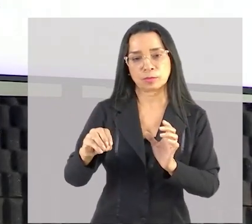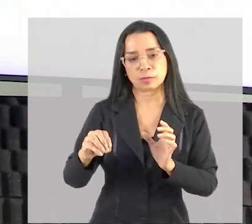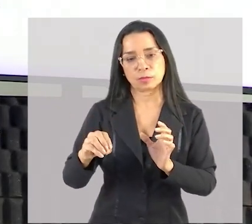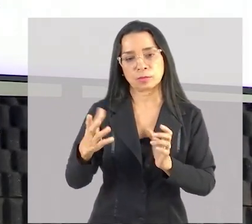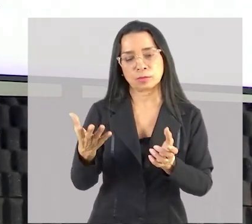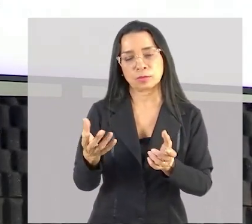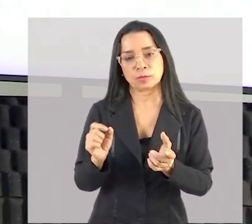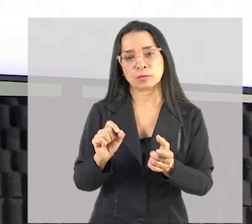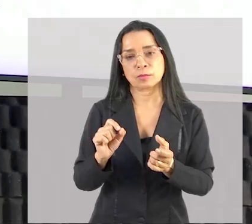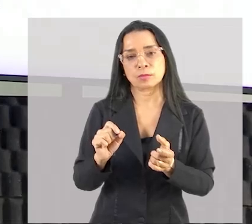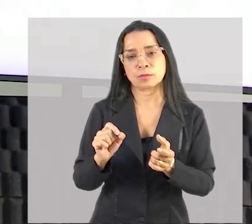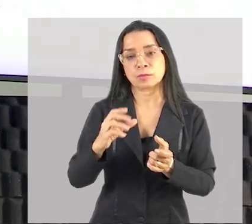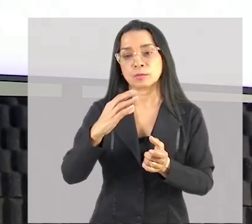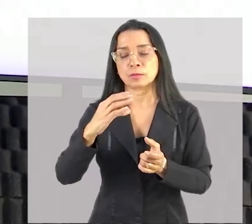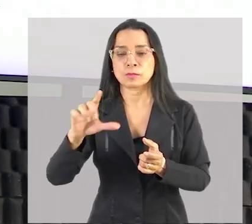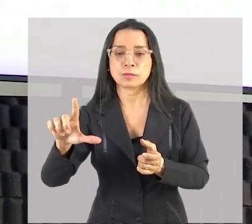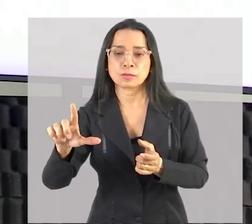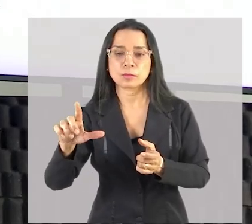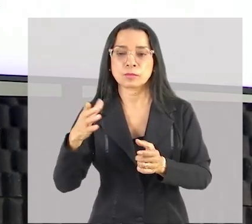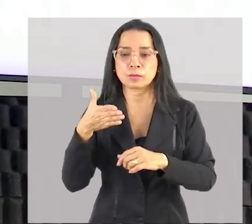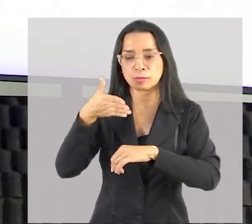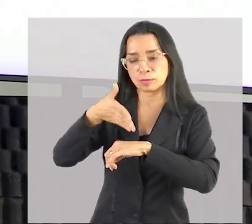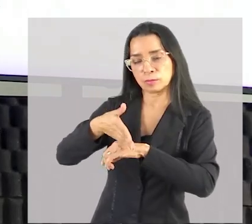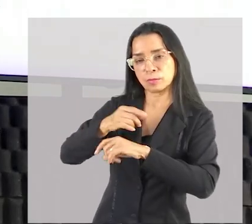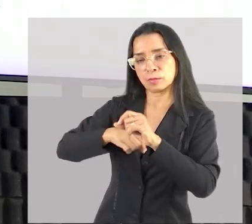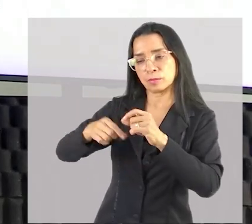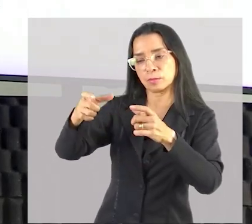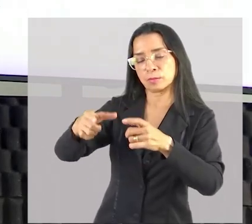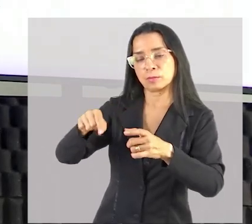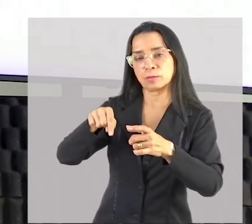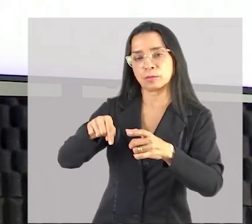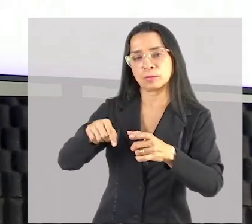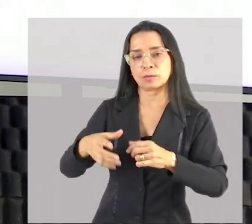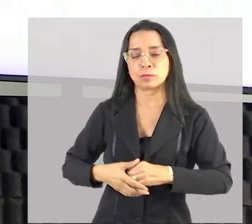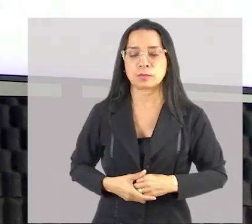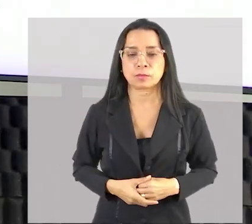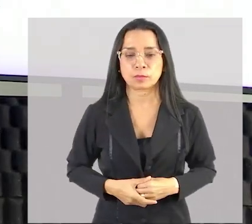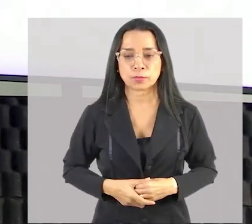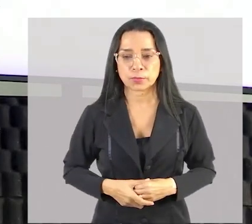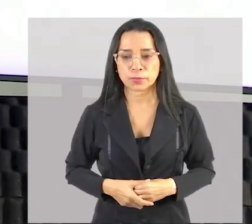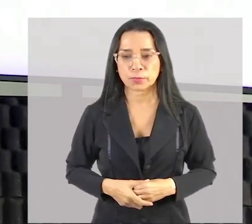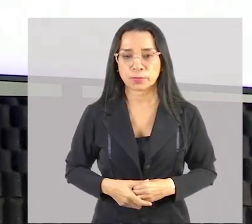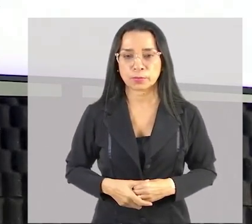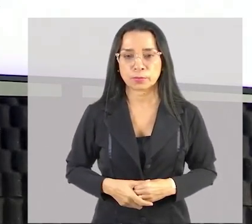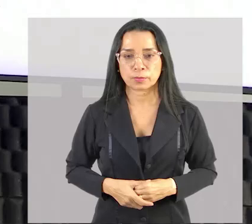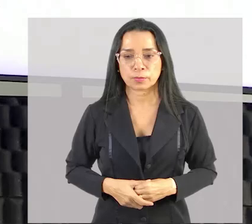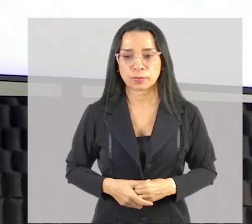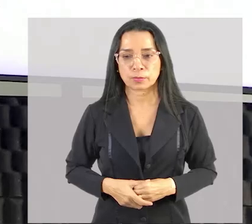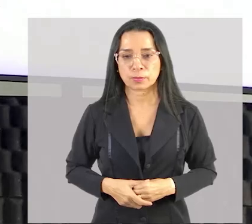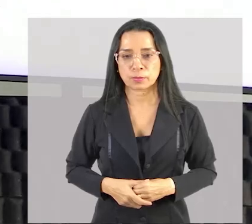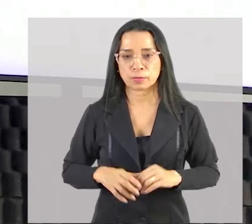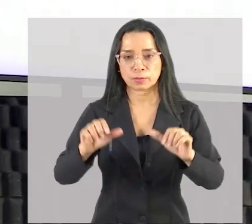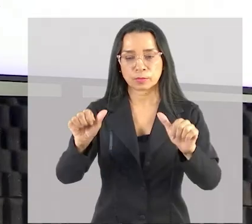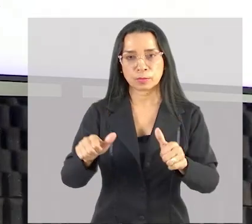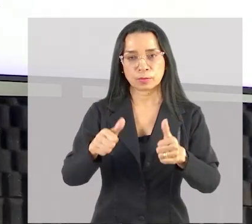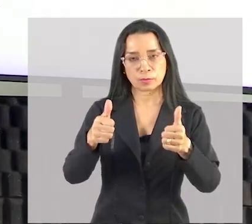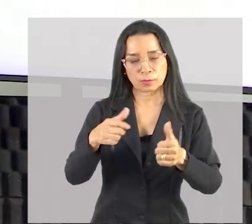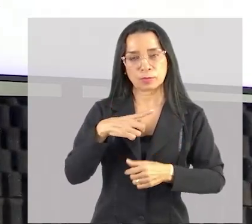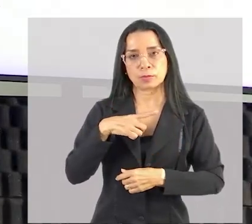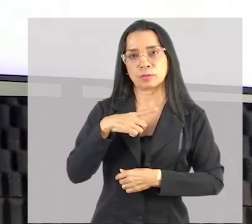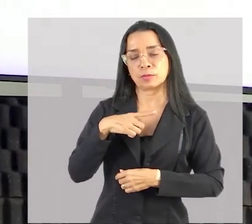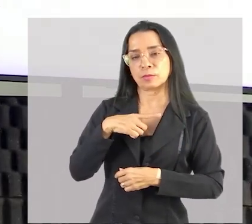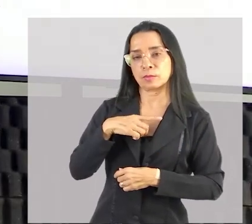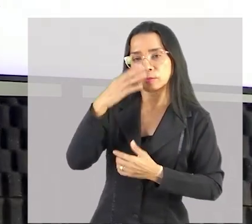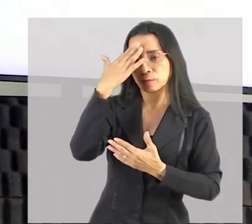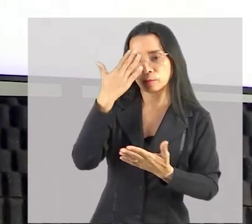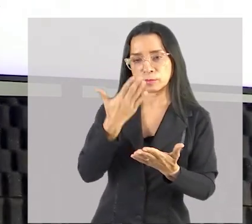posição. Perfeito? É diferente daqui, que ele orientou para a posição ortopara. Beleza, galera? Aí eu tenho